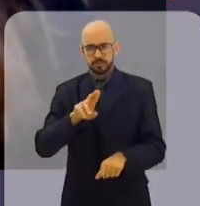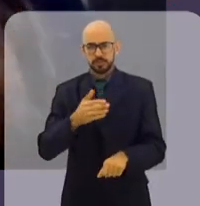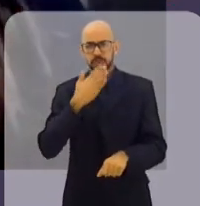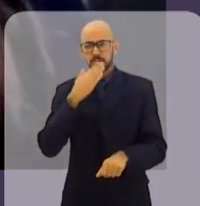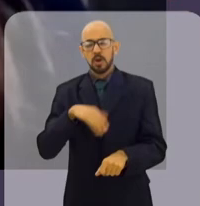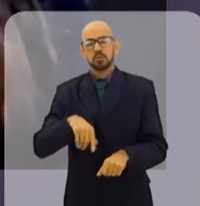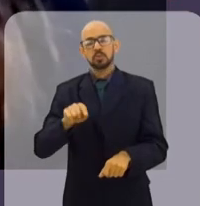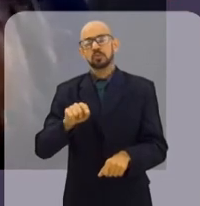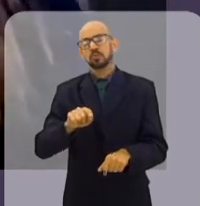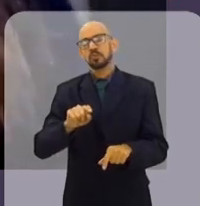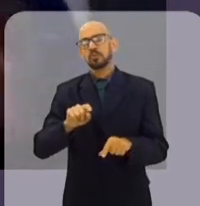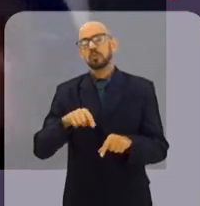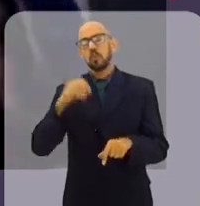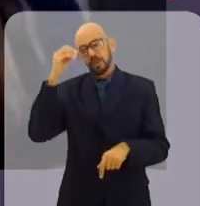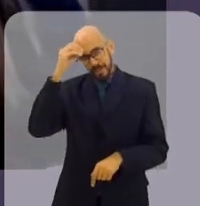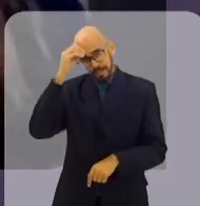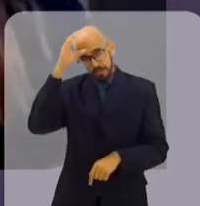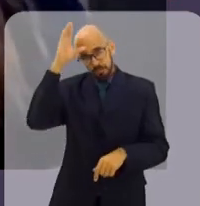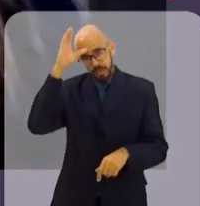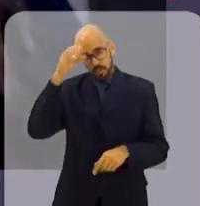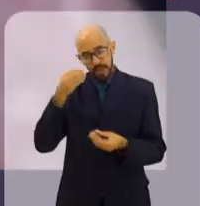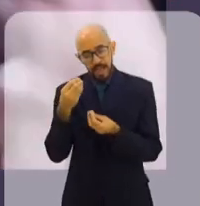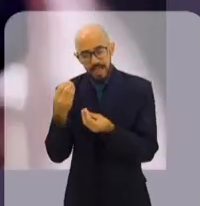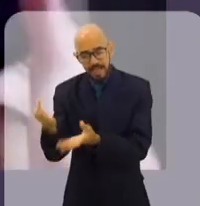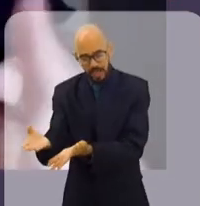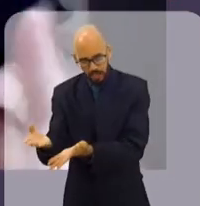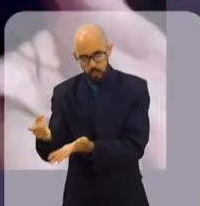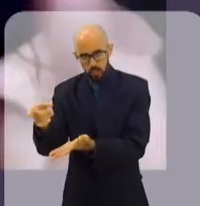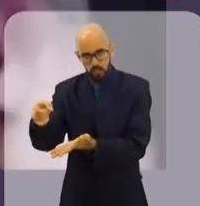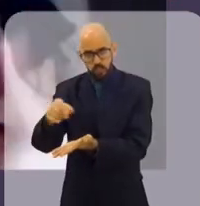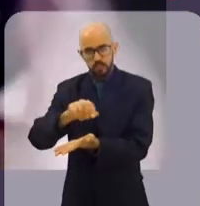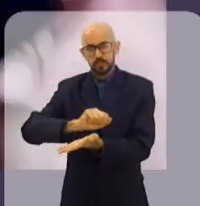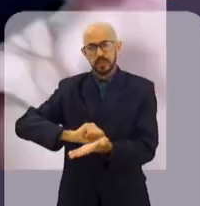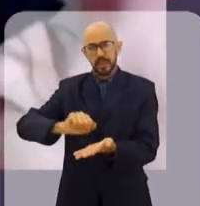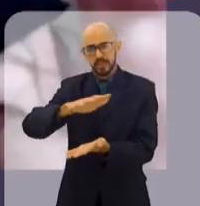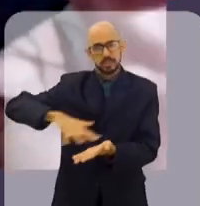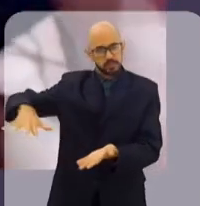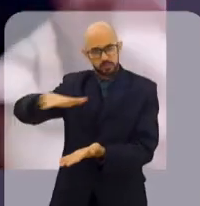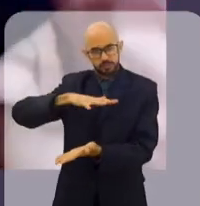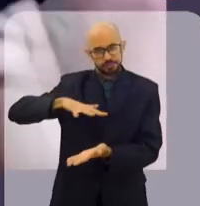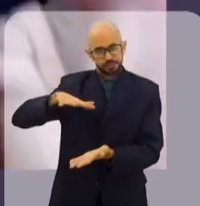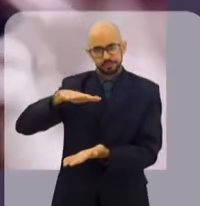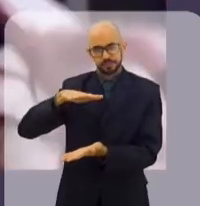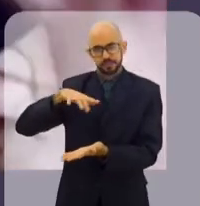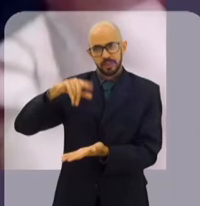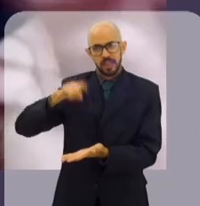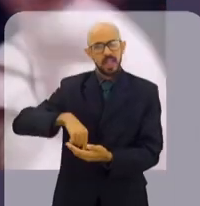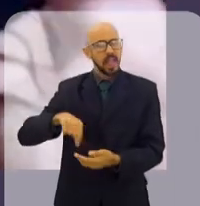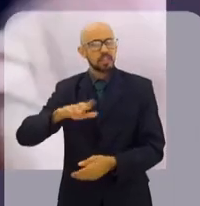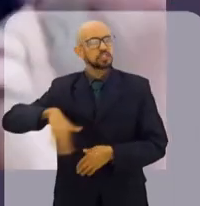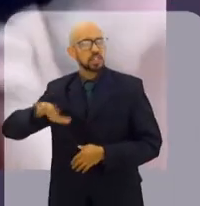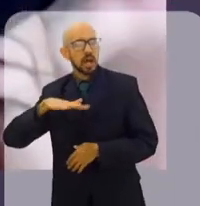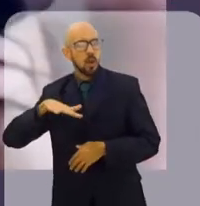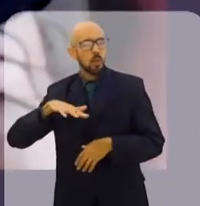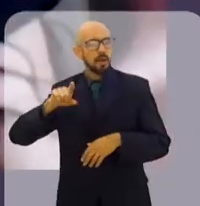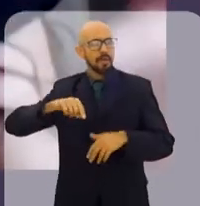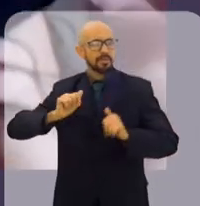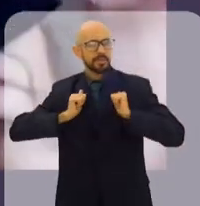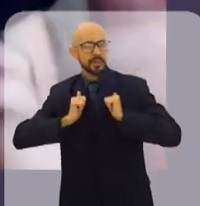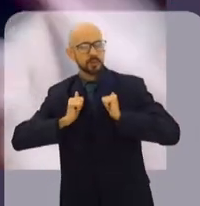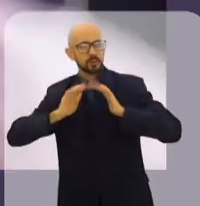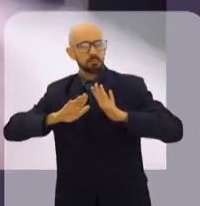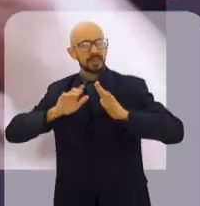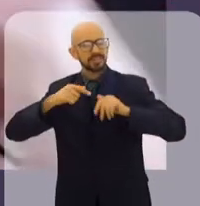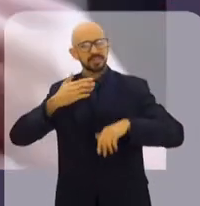é universal, é neutro, mas é sempre um tipo de pessoa, um tipo, né, de cara que está ali, que normalmente é a cara